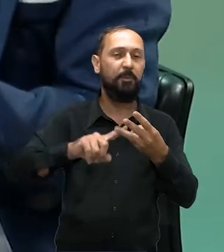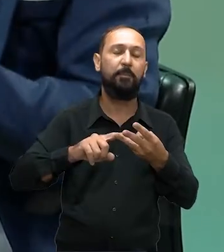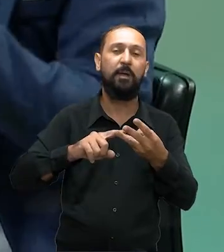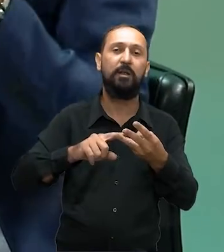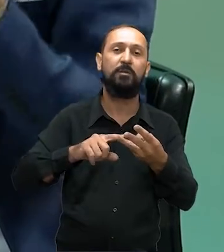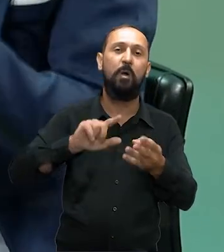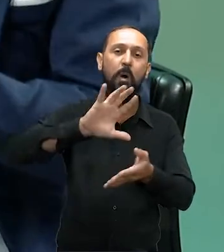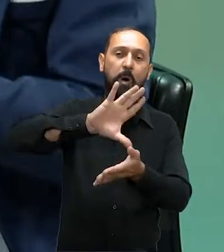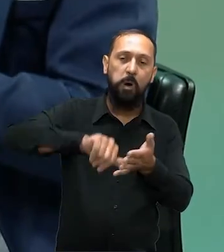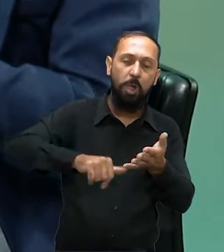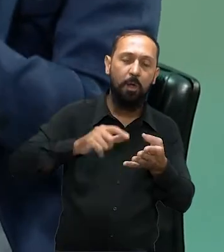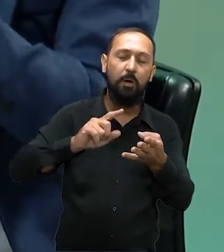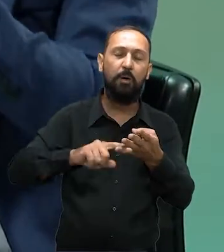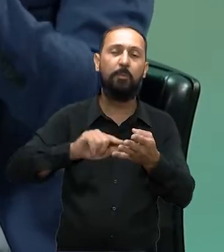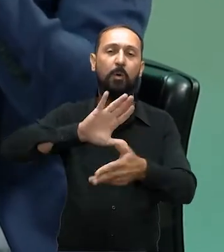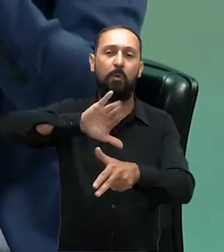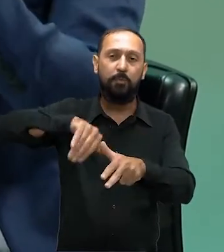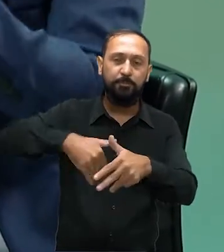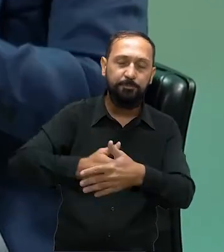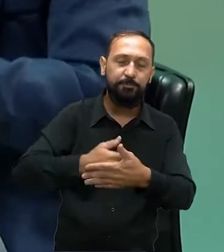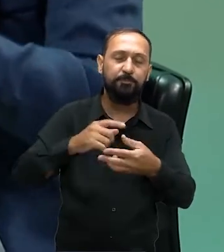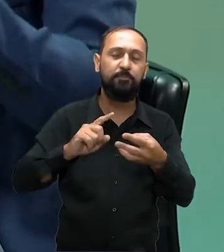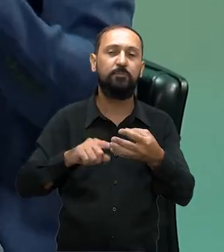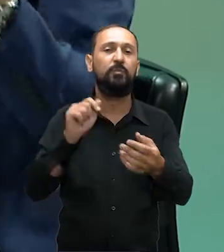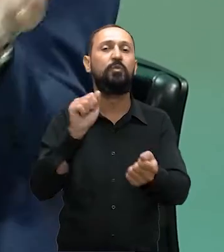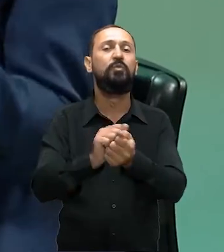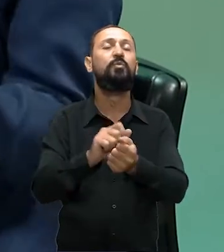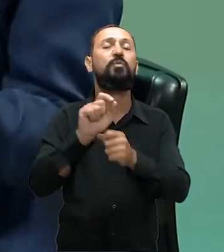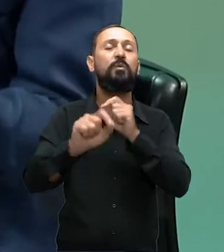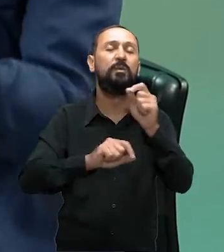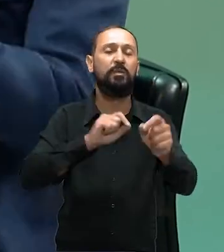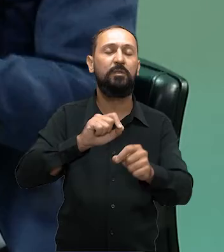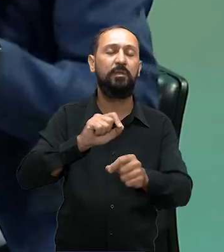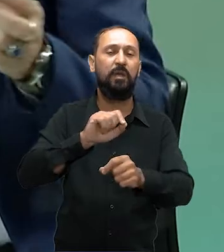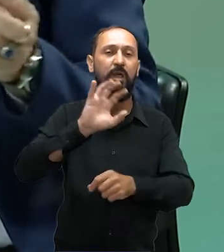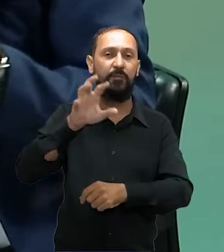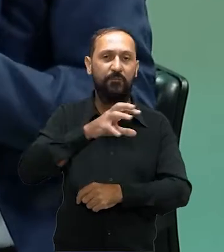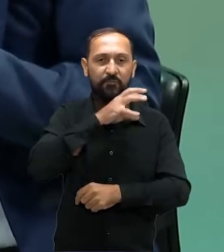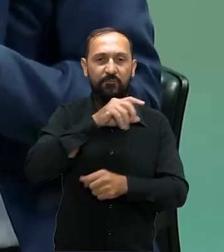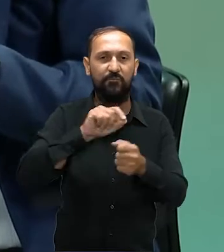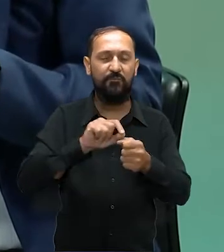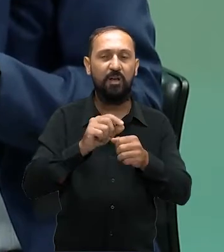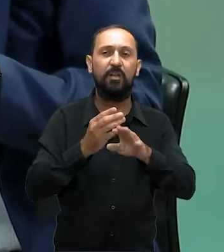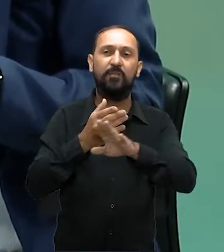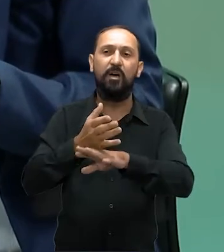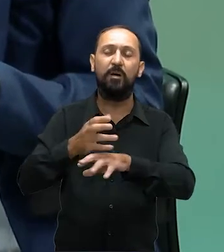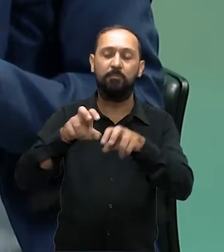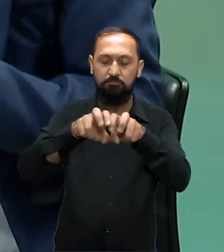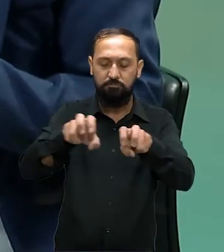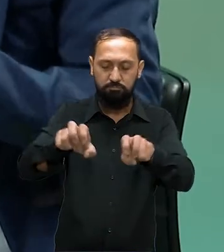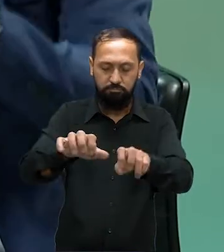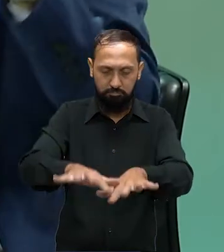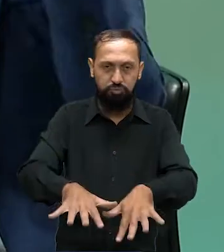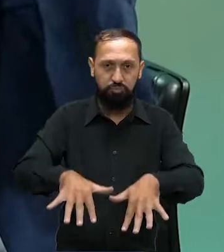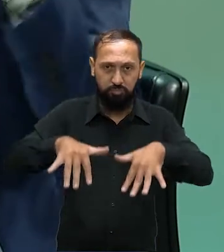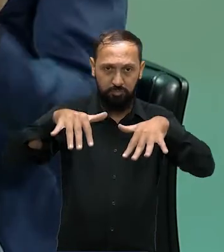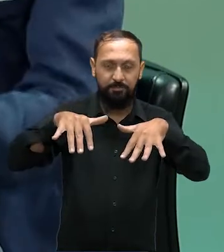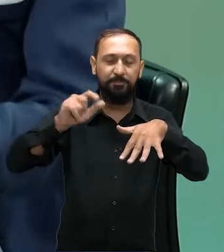palestra sobre descaminho, sobre importação e exportação, tudo que a Receita faz, aí levamos de volta eles para o